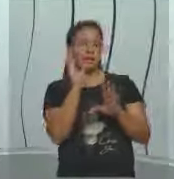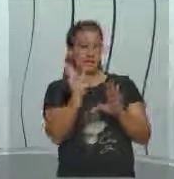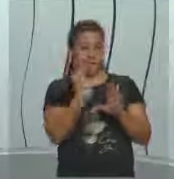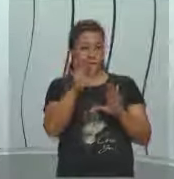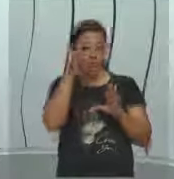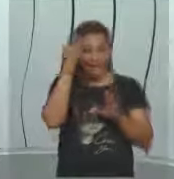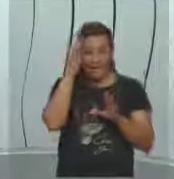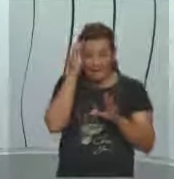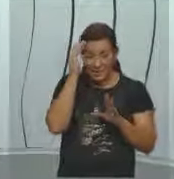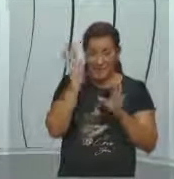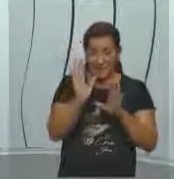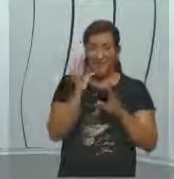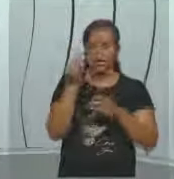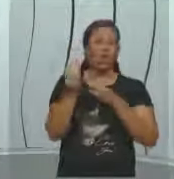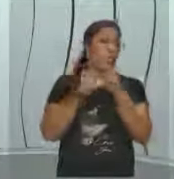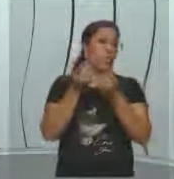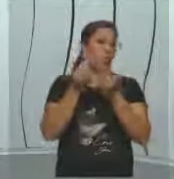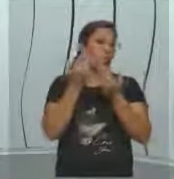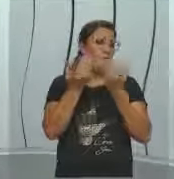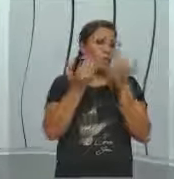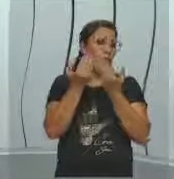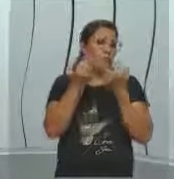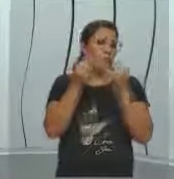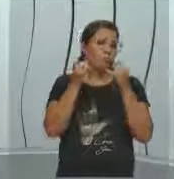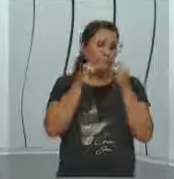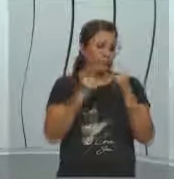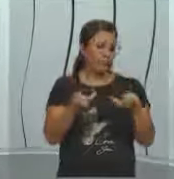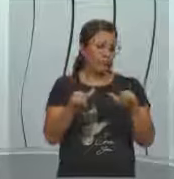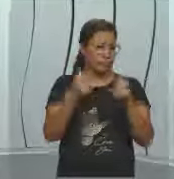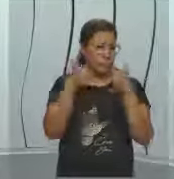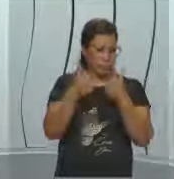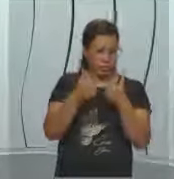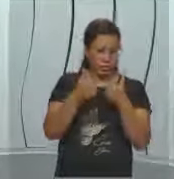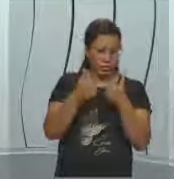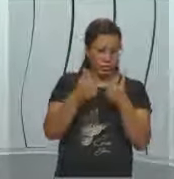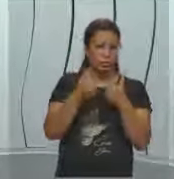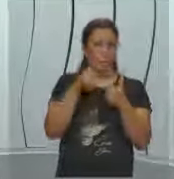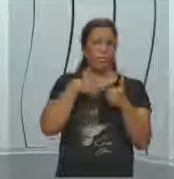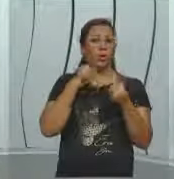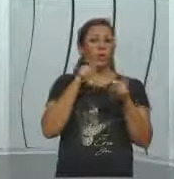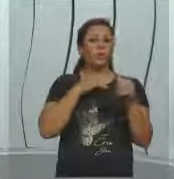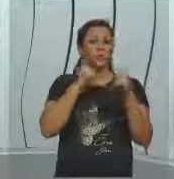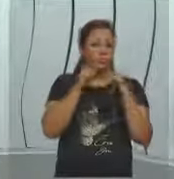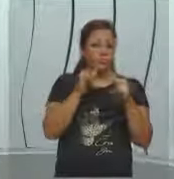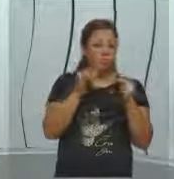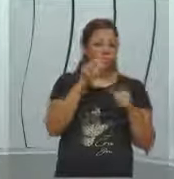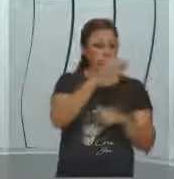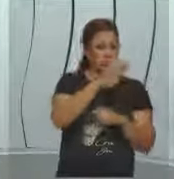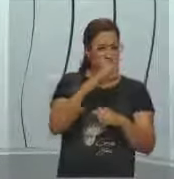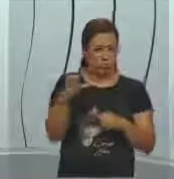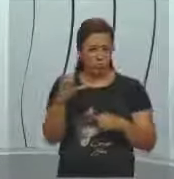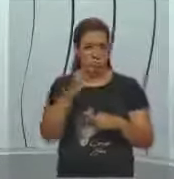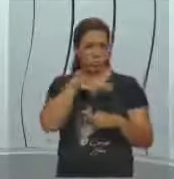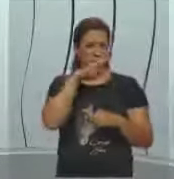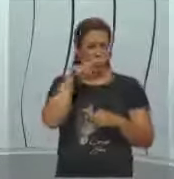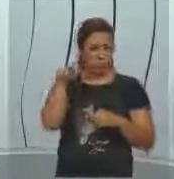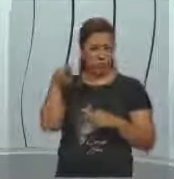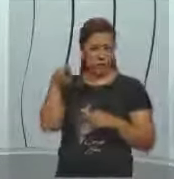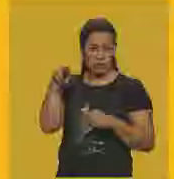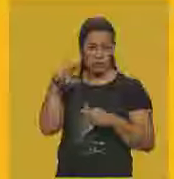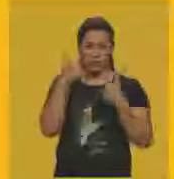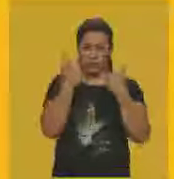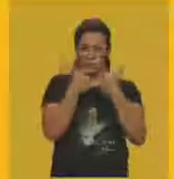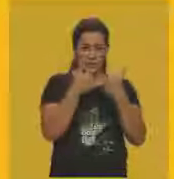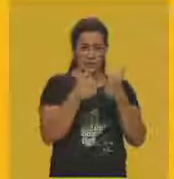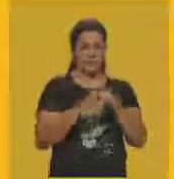gente entender os parâmetros de eletricidade, ou seja, tensão, corrente elétrica e resistência,